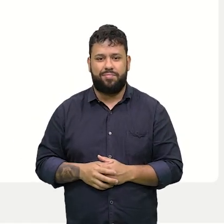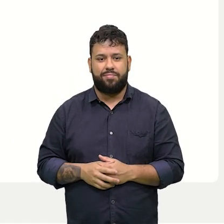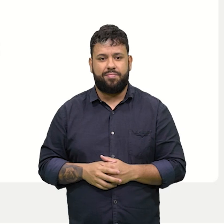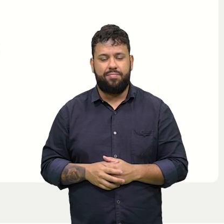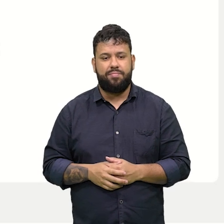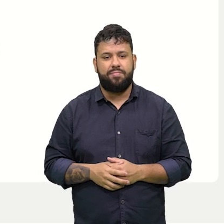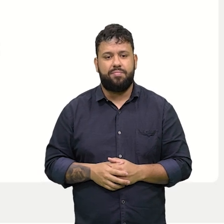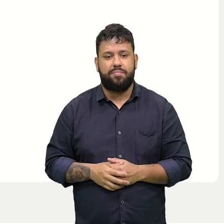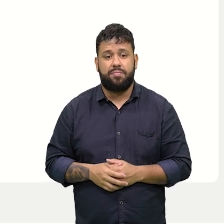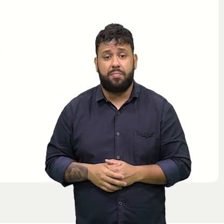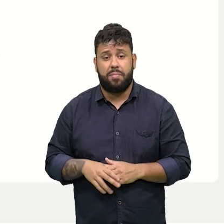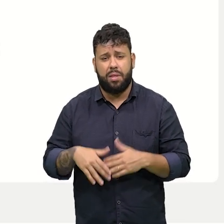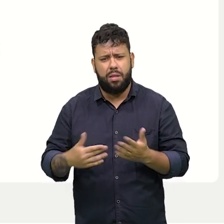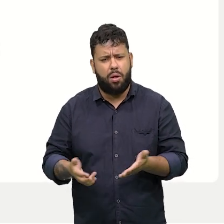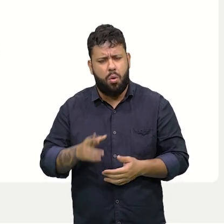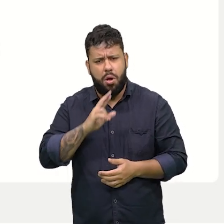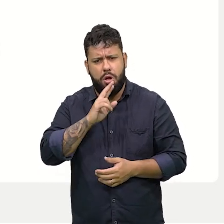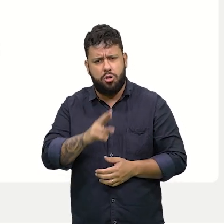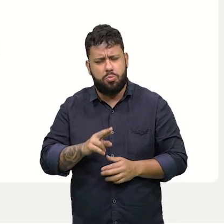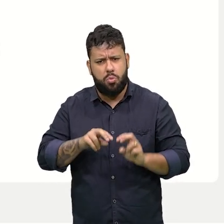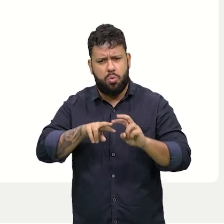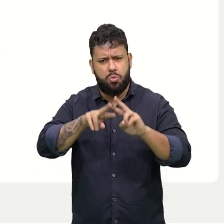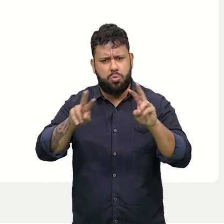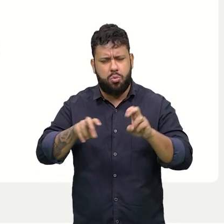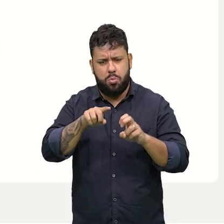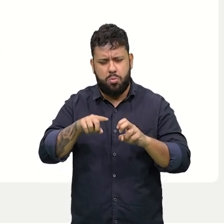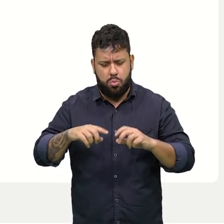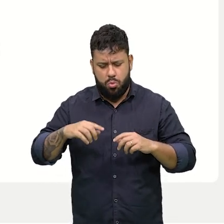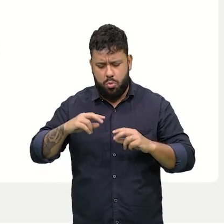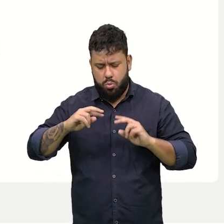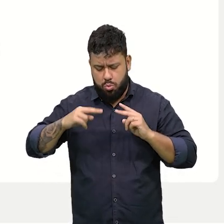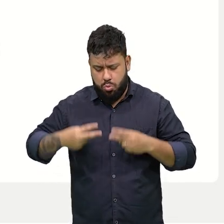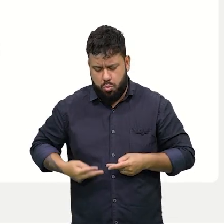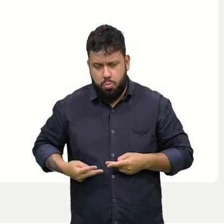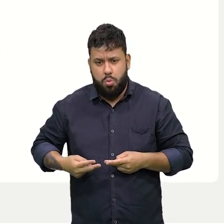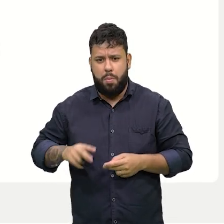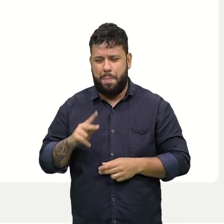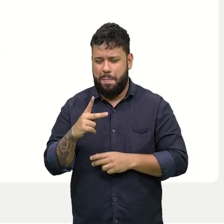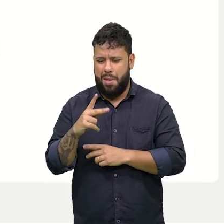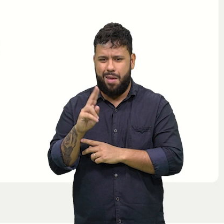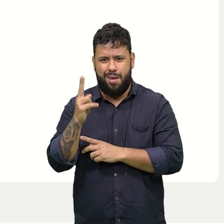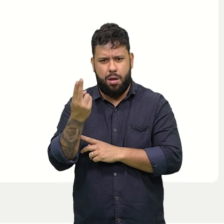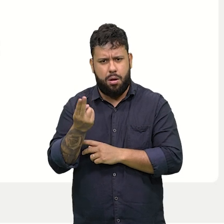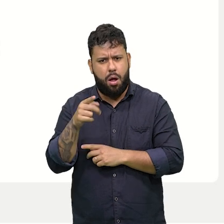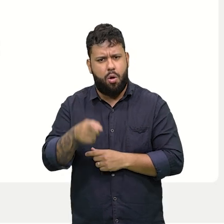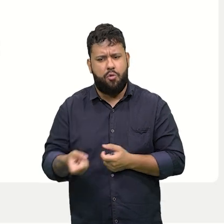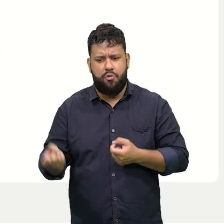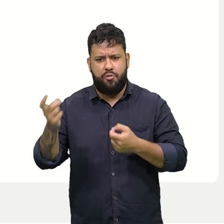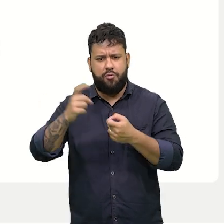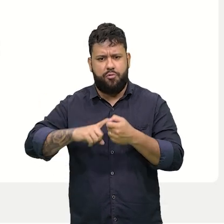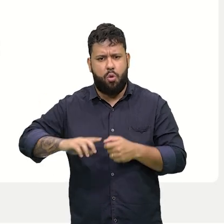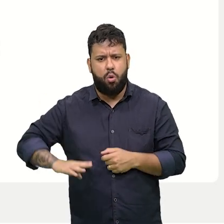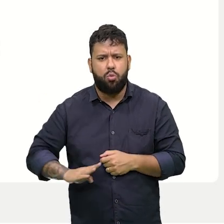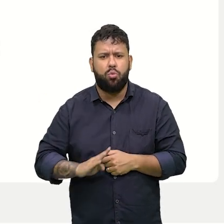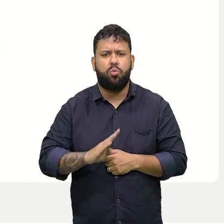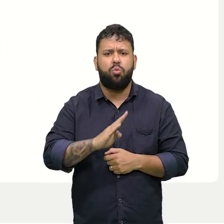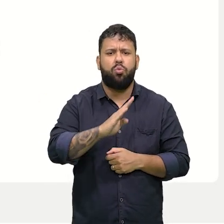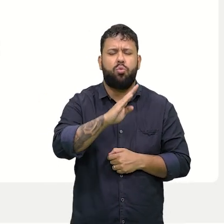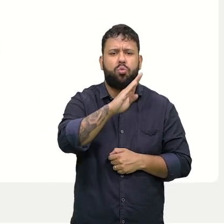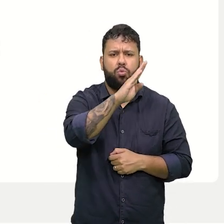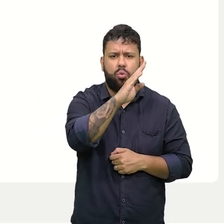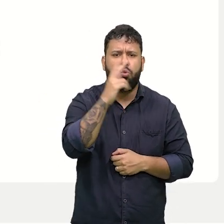continuar. A resposta fisiológica que fez com que o pH do plasma retornasse